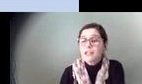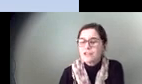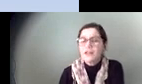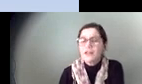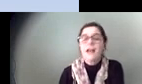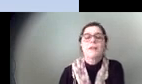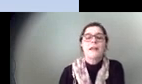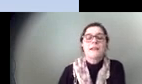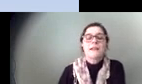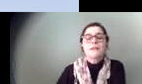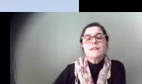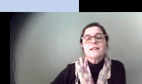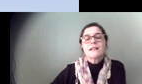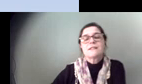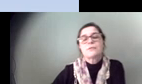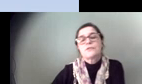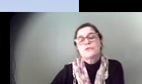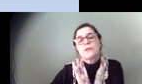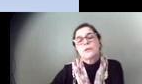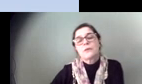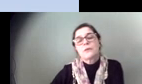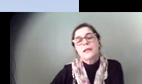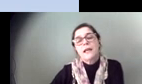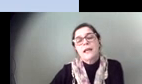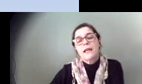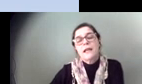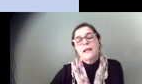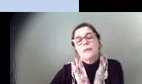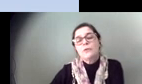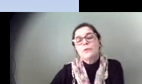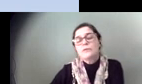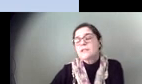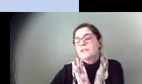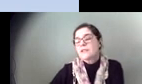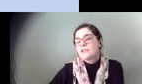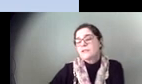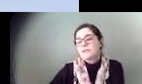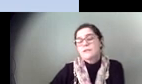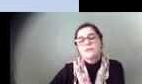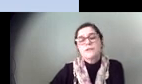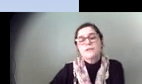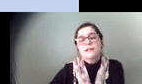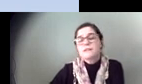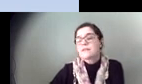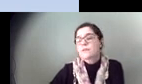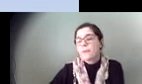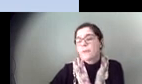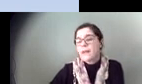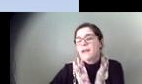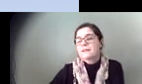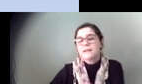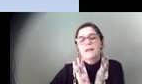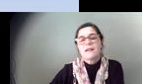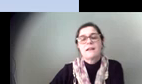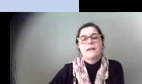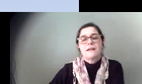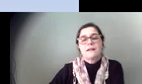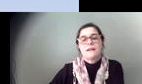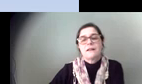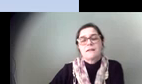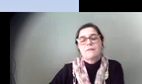tem que acreditar. Então essa relação professor-aluno aqui, ela é muito significativa. Então vocês vão ter grandes descobertas,